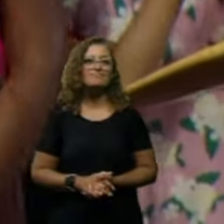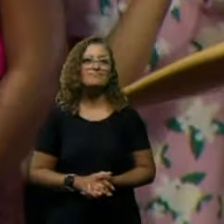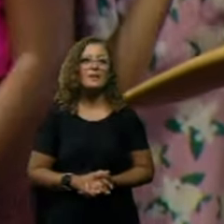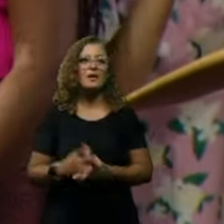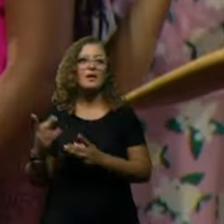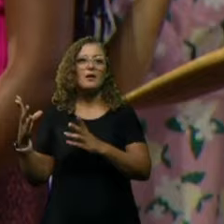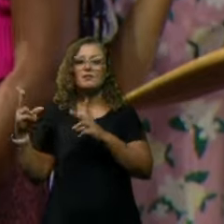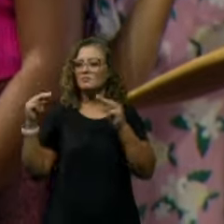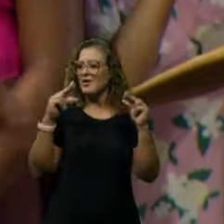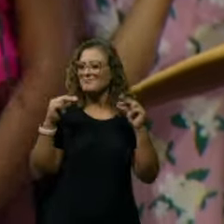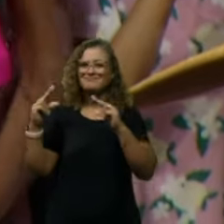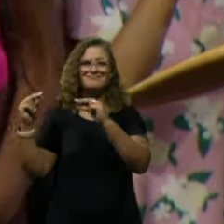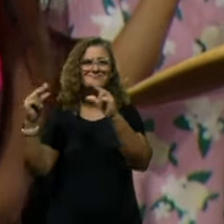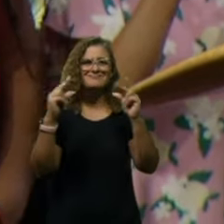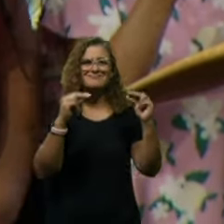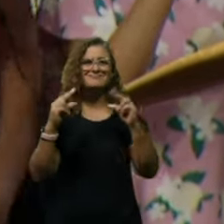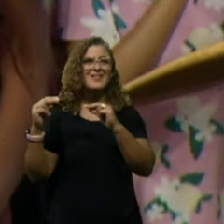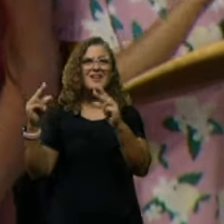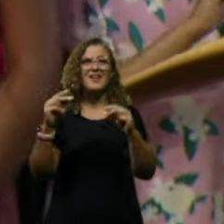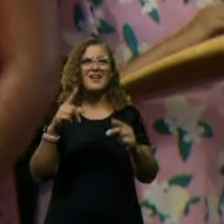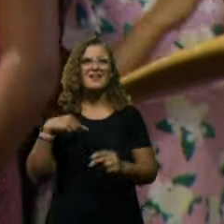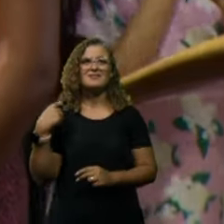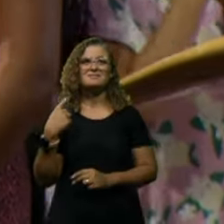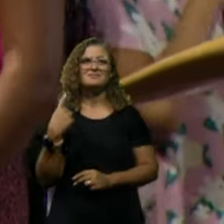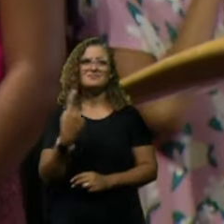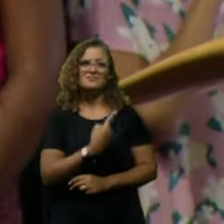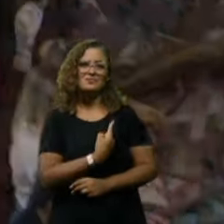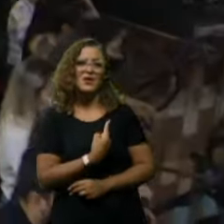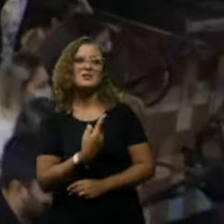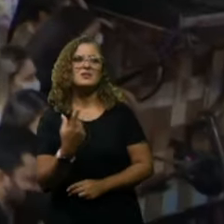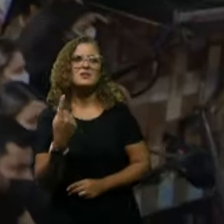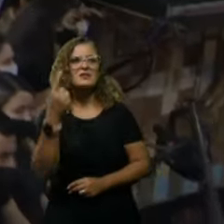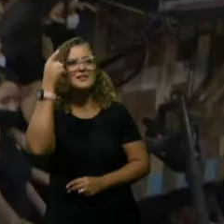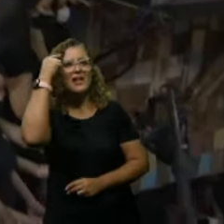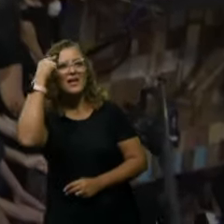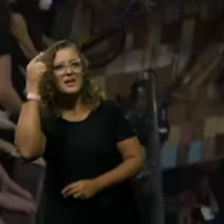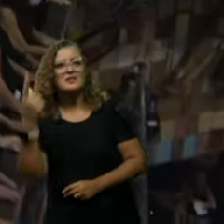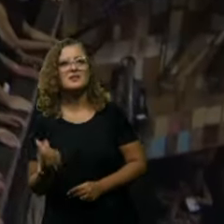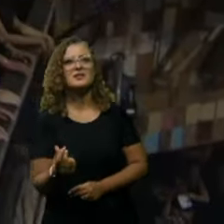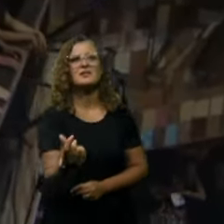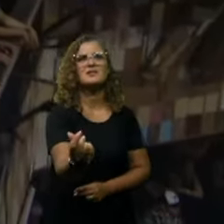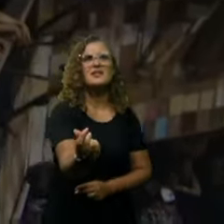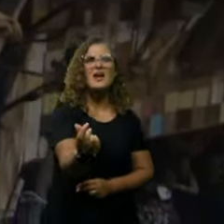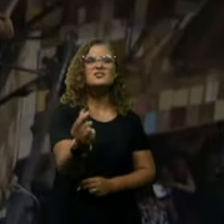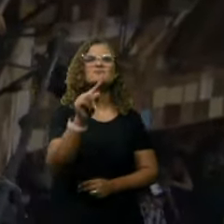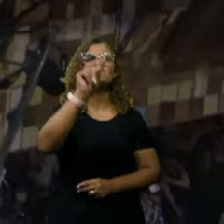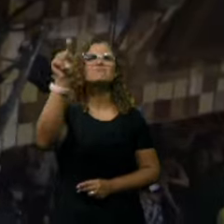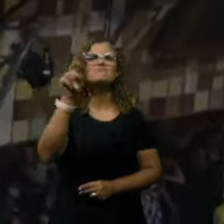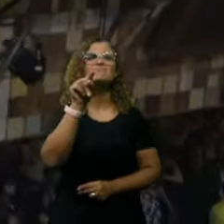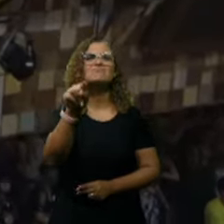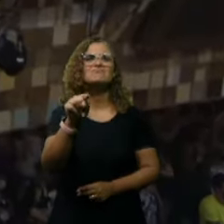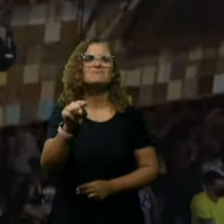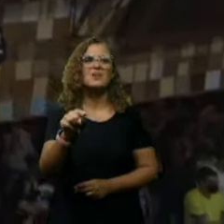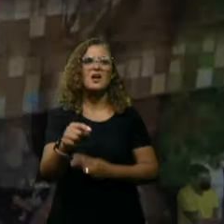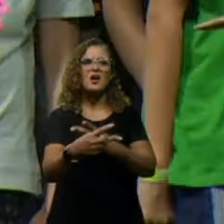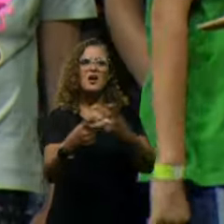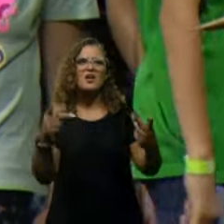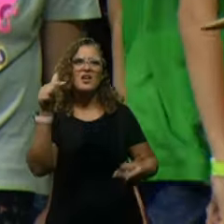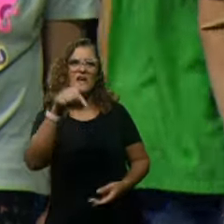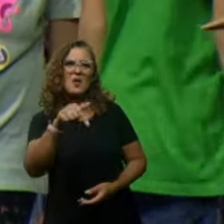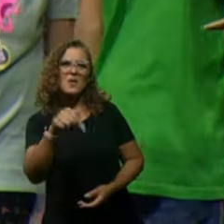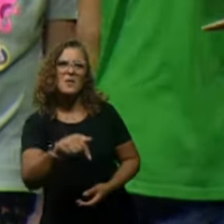a nossa ideia de eternidade tá tão distante e agora até o que a festa qualquer borra-botas